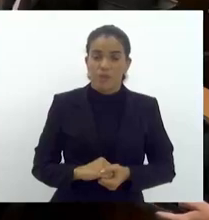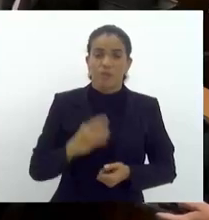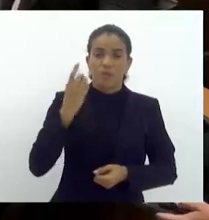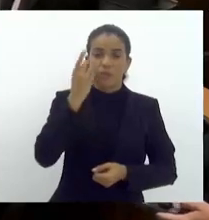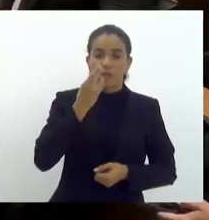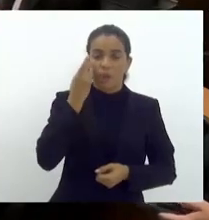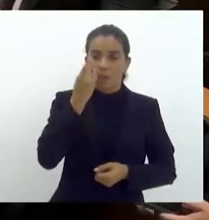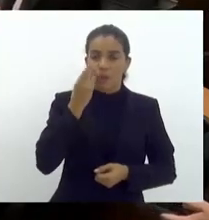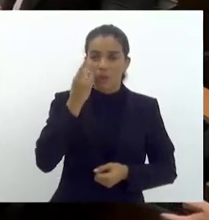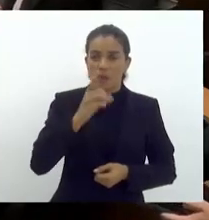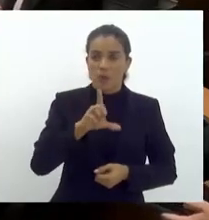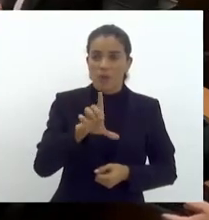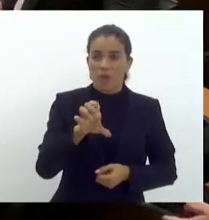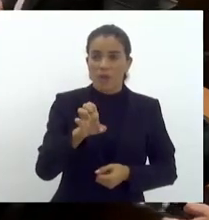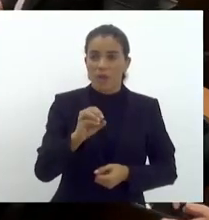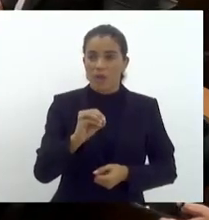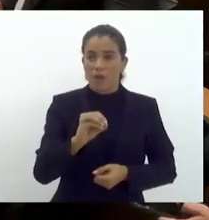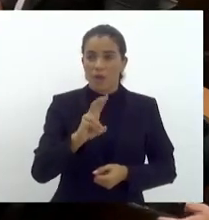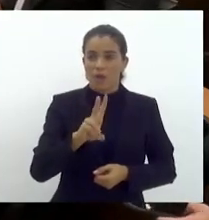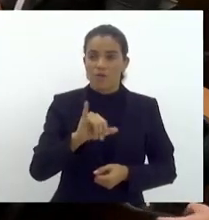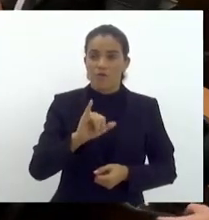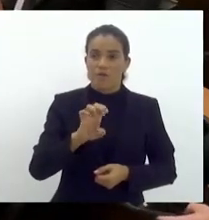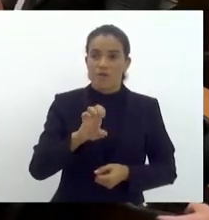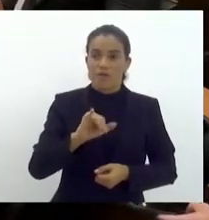deputado Léo Vieira